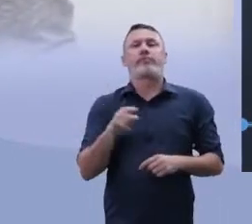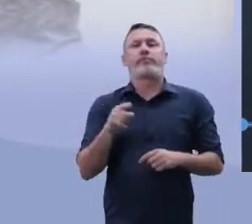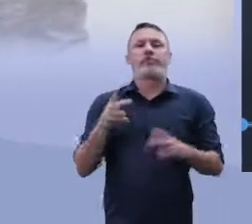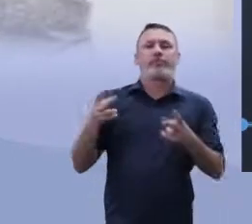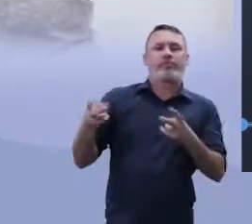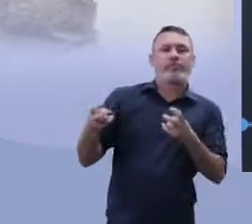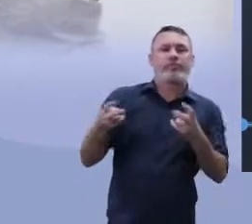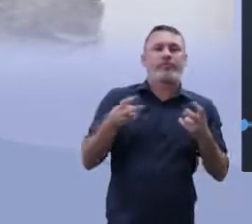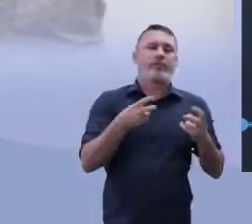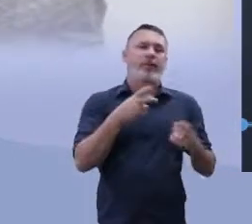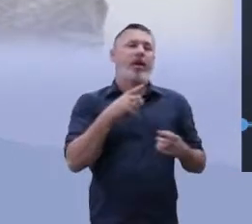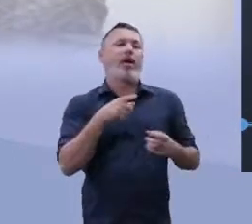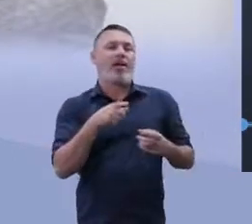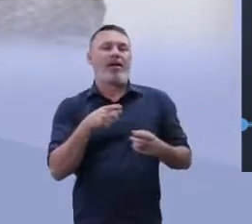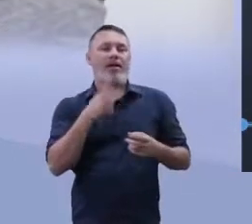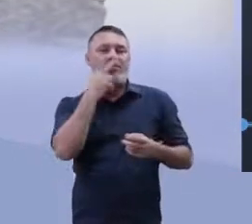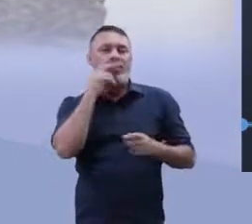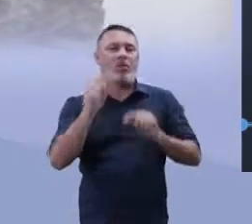assegura